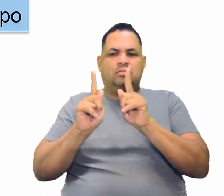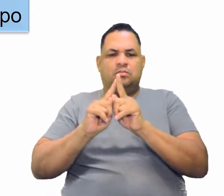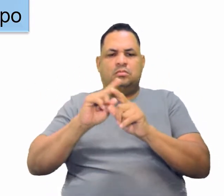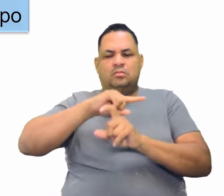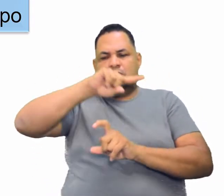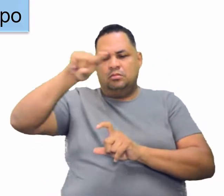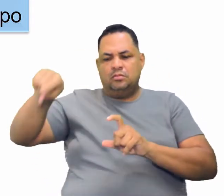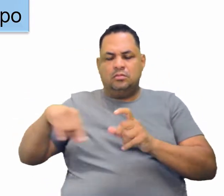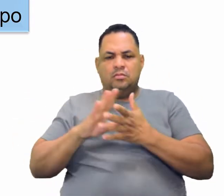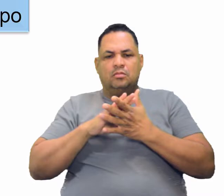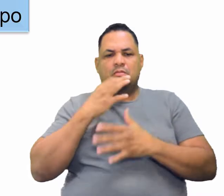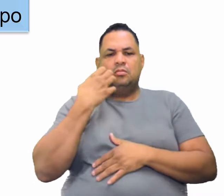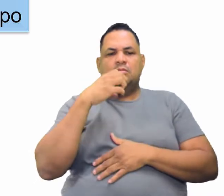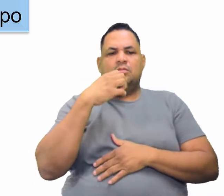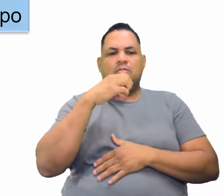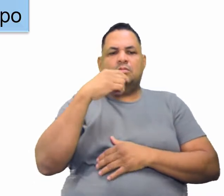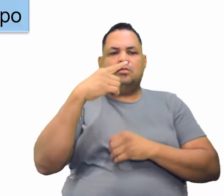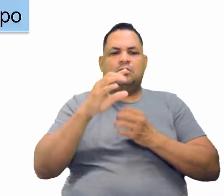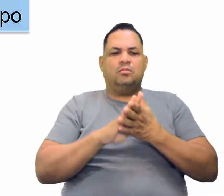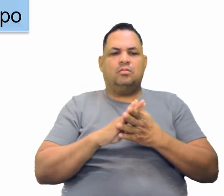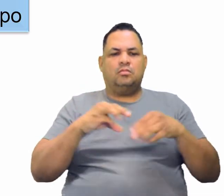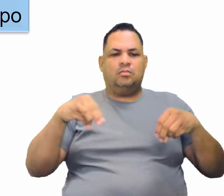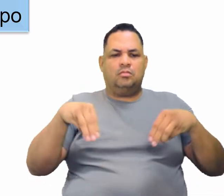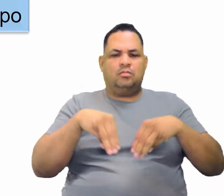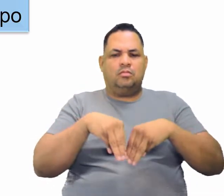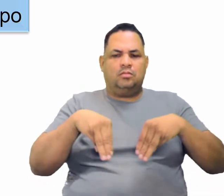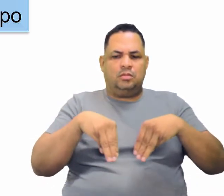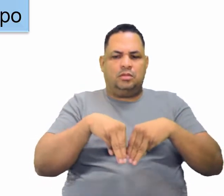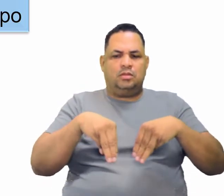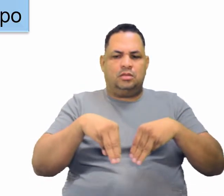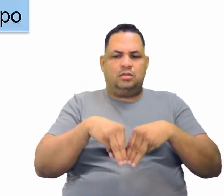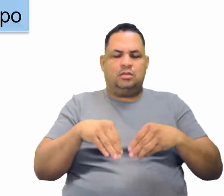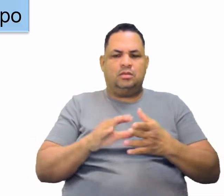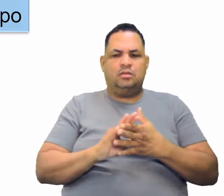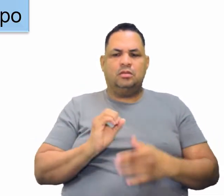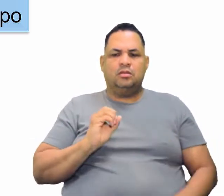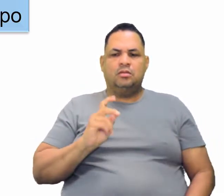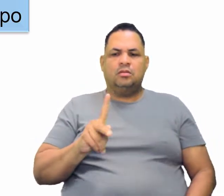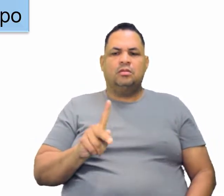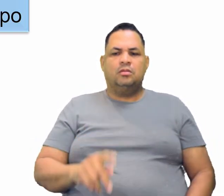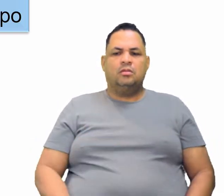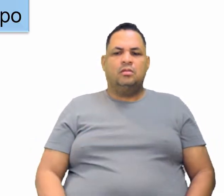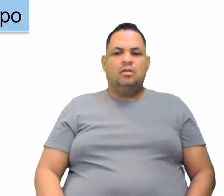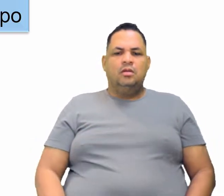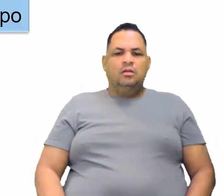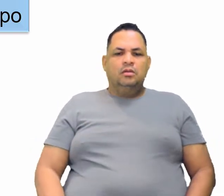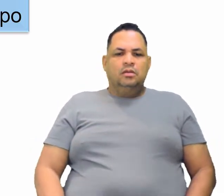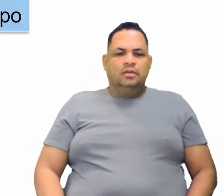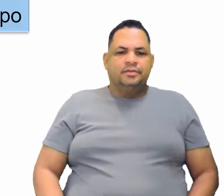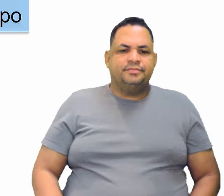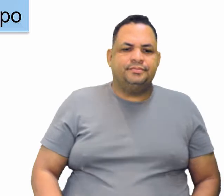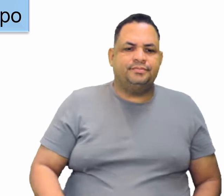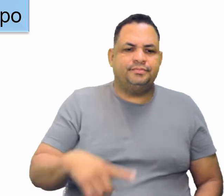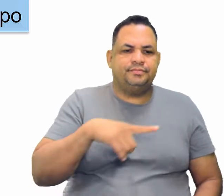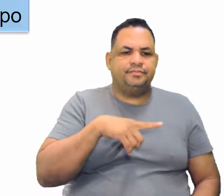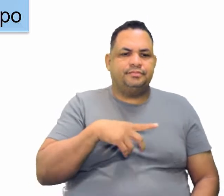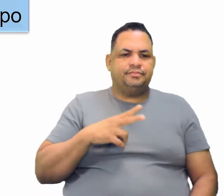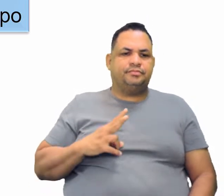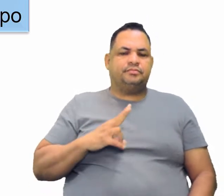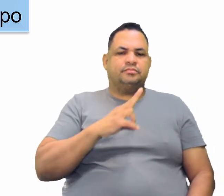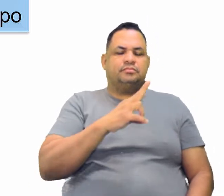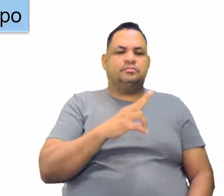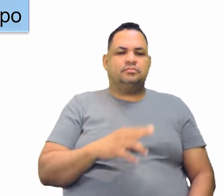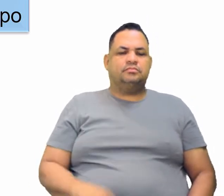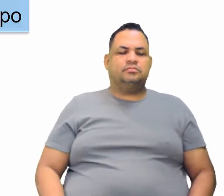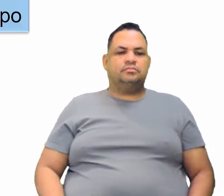gravitacional, do campo elétrico, do campo magnético, tá certo, pessoal? Ok? Bom, aqui a gente tem as forças, certo?